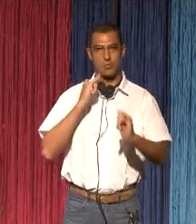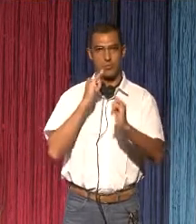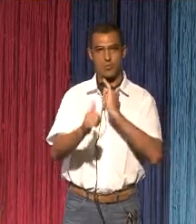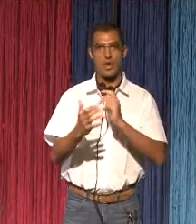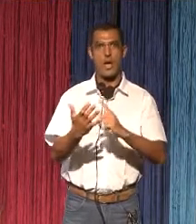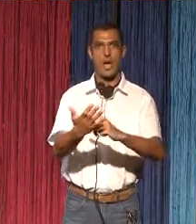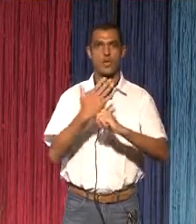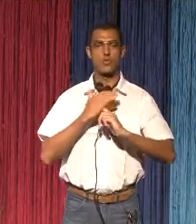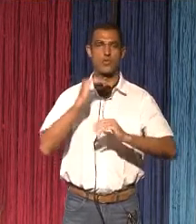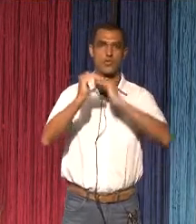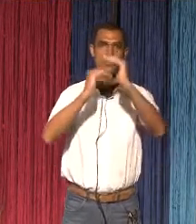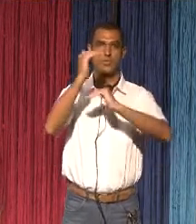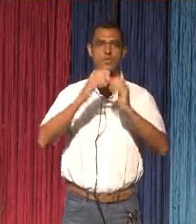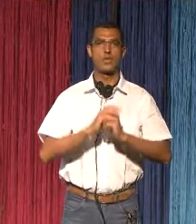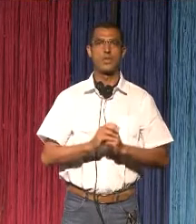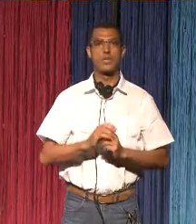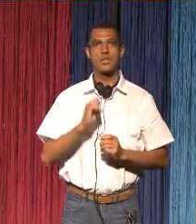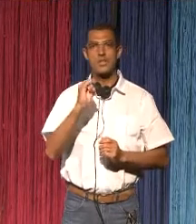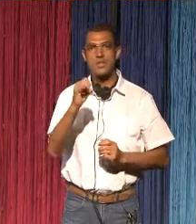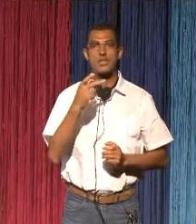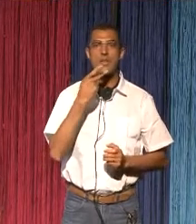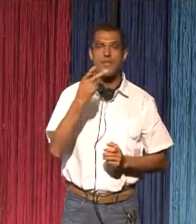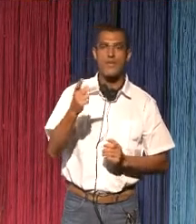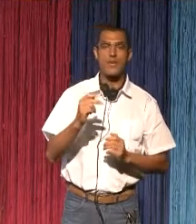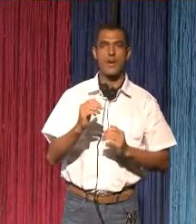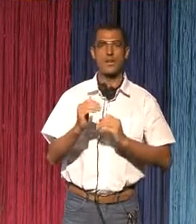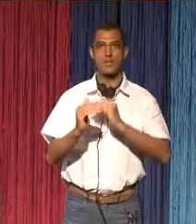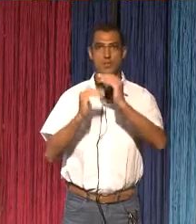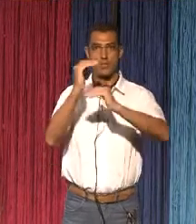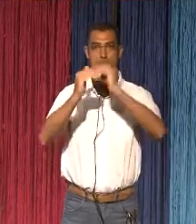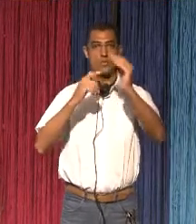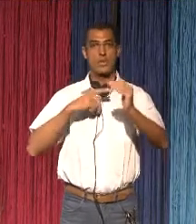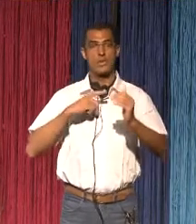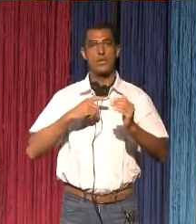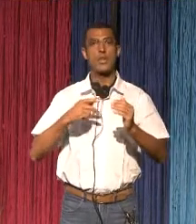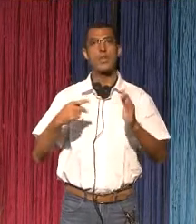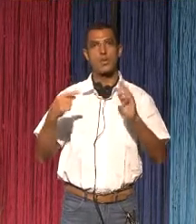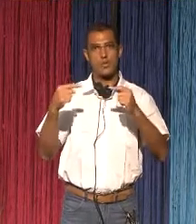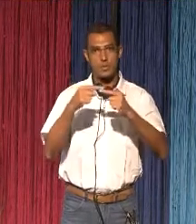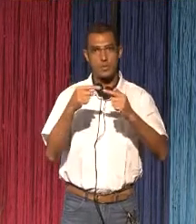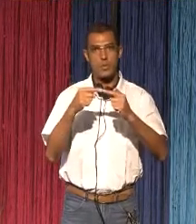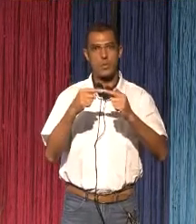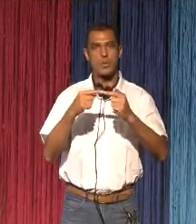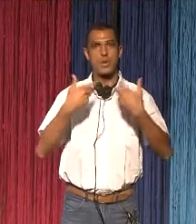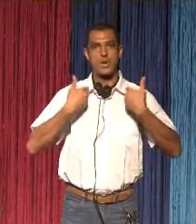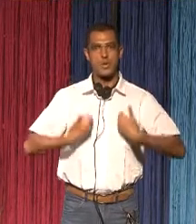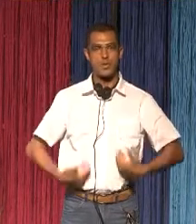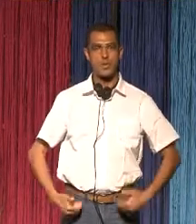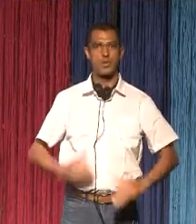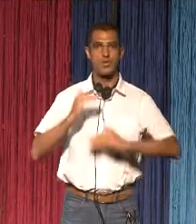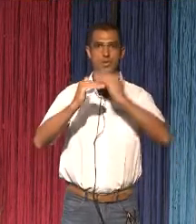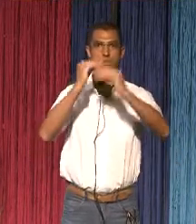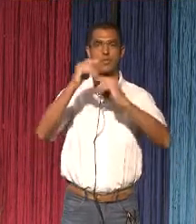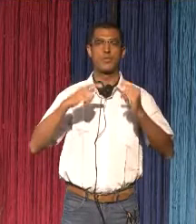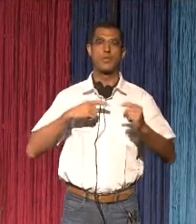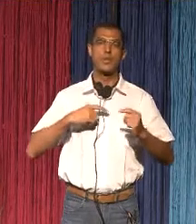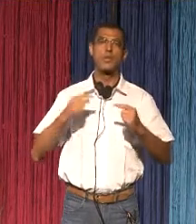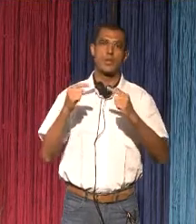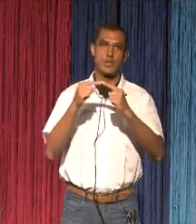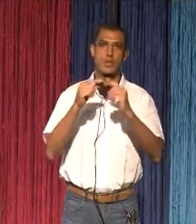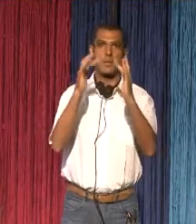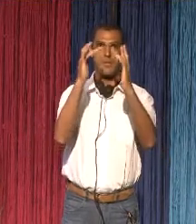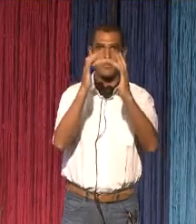né? Então, quem fala em desenvolvimento integral, fala em desenvolvimento físico, no sentido do corpo, dos movimentos do corpo, da sensorialidade,